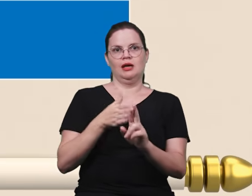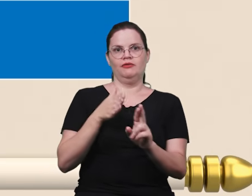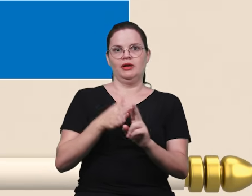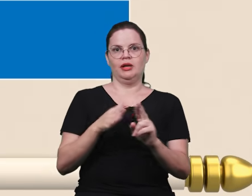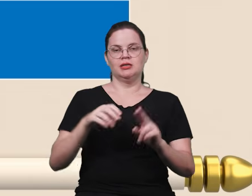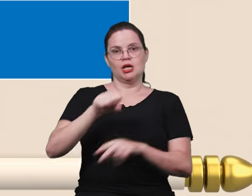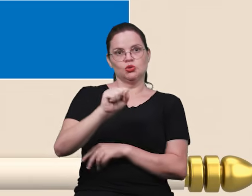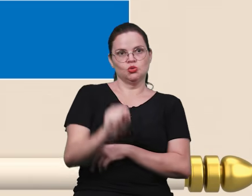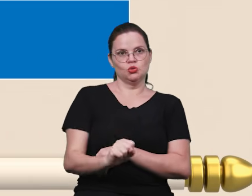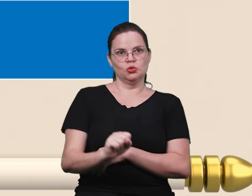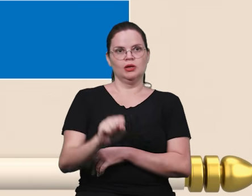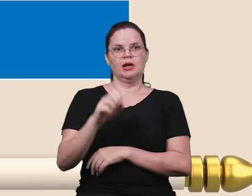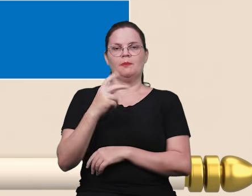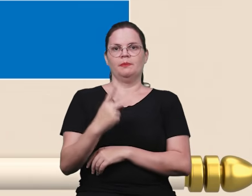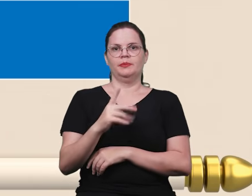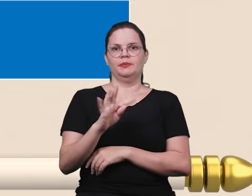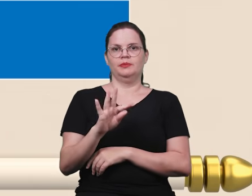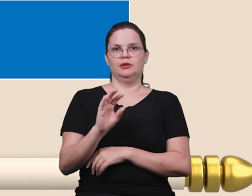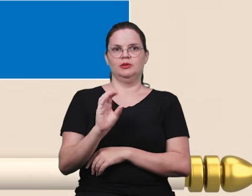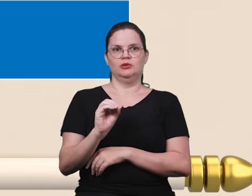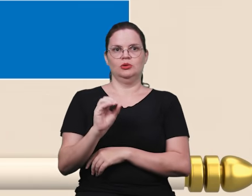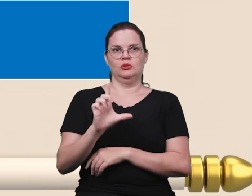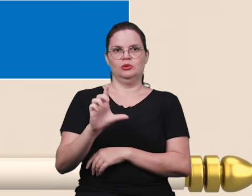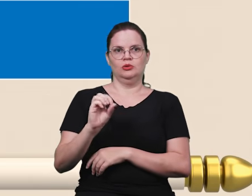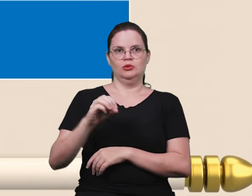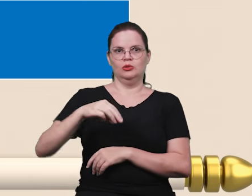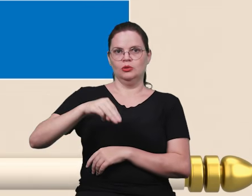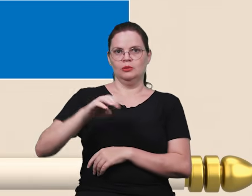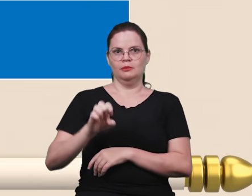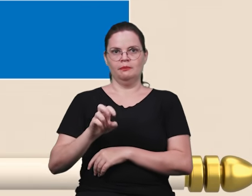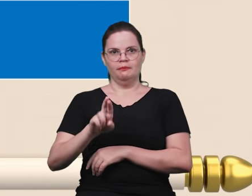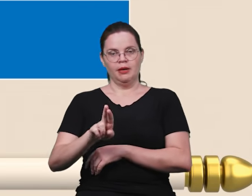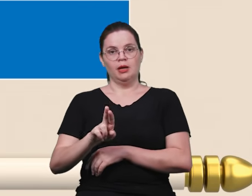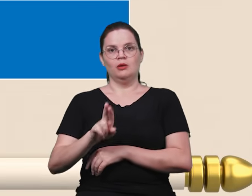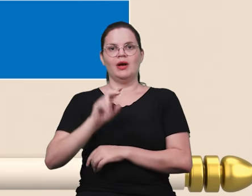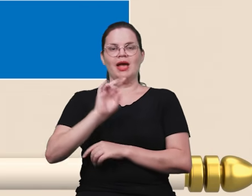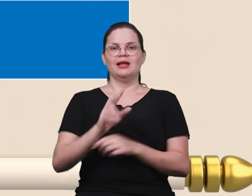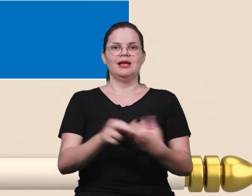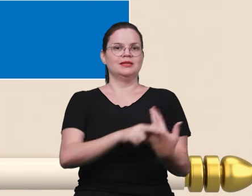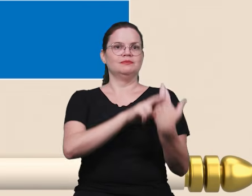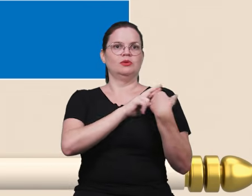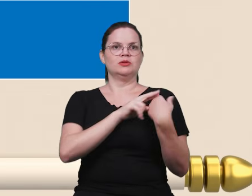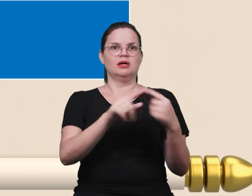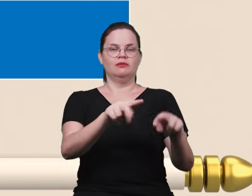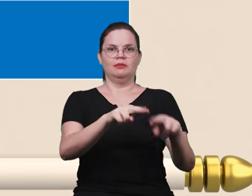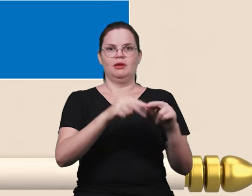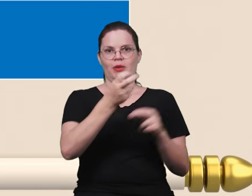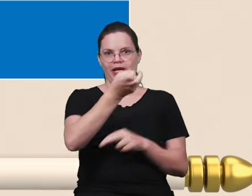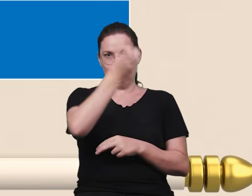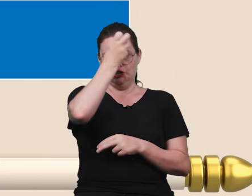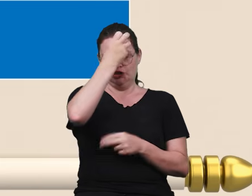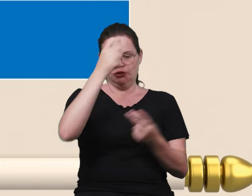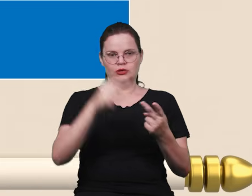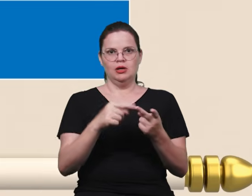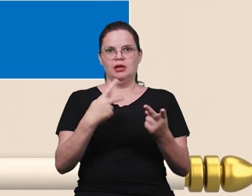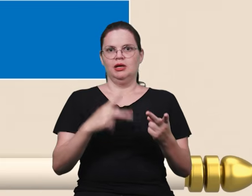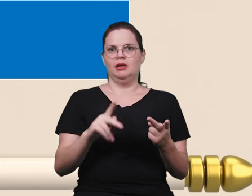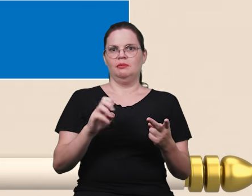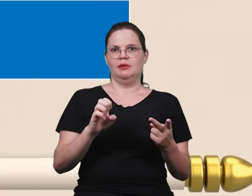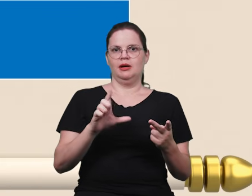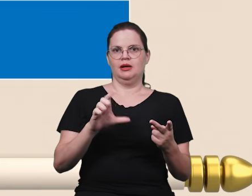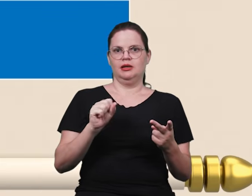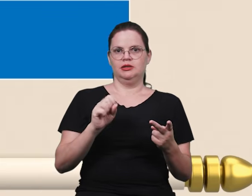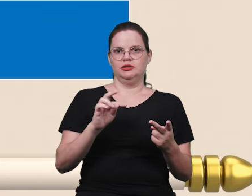e que cuidou do Egito e da Palestina. Já Lisímaco